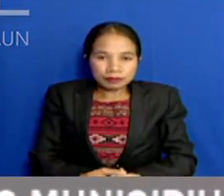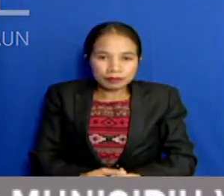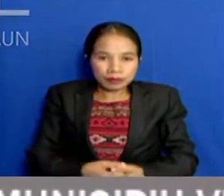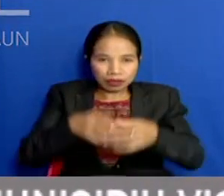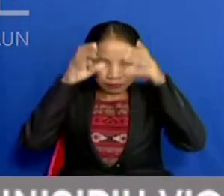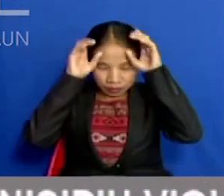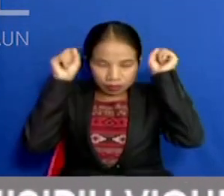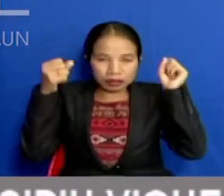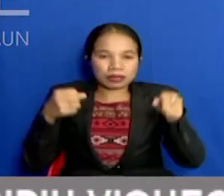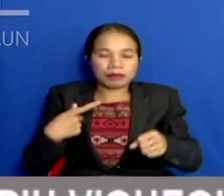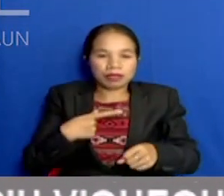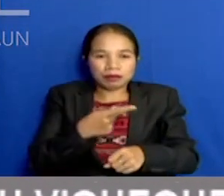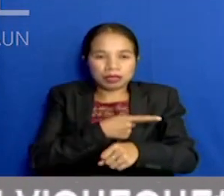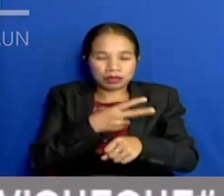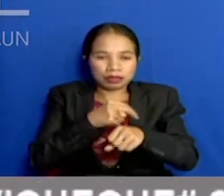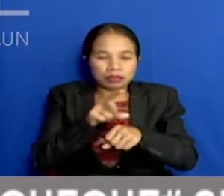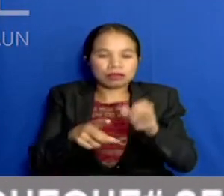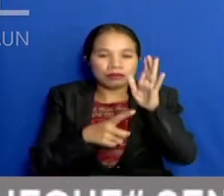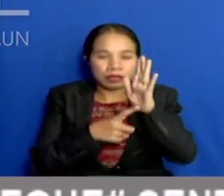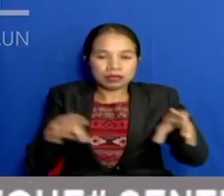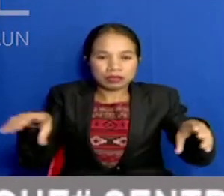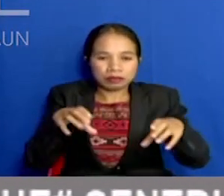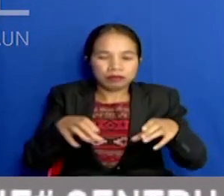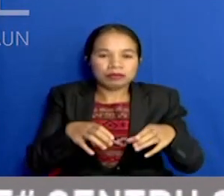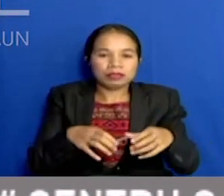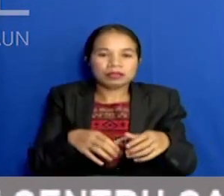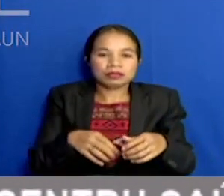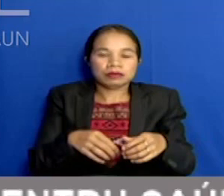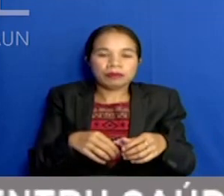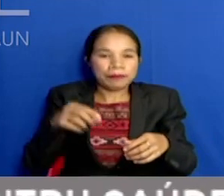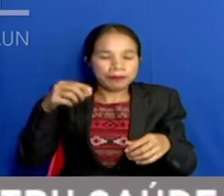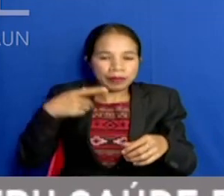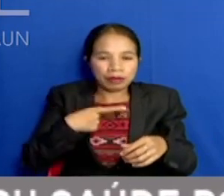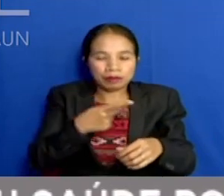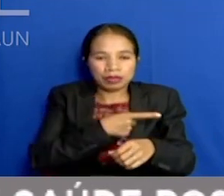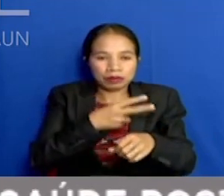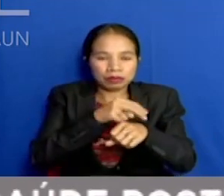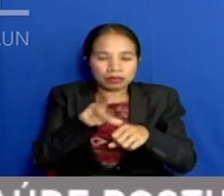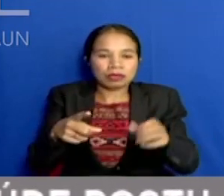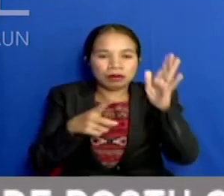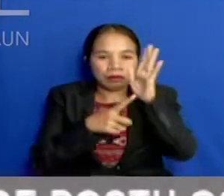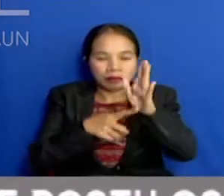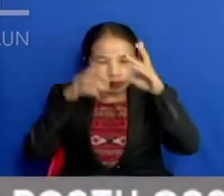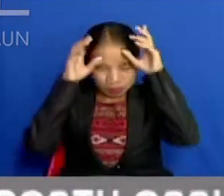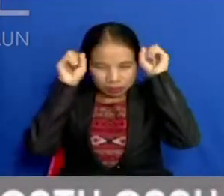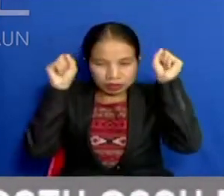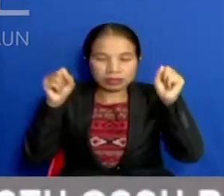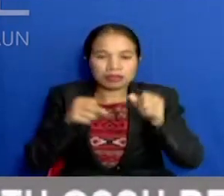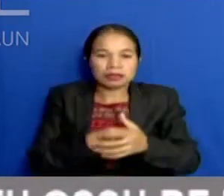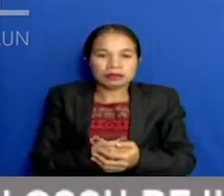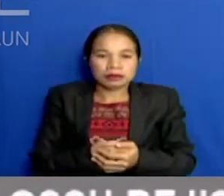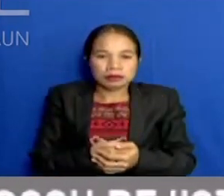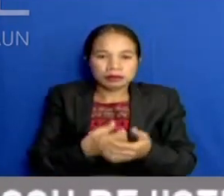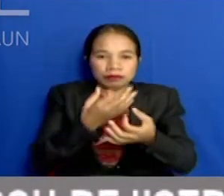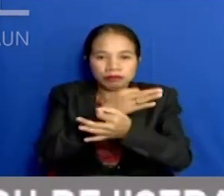Presidente do Parlamento Nacional apresenta o funcionamento do Serviço Órgão Legislativo para o Presidente da República. Foi no